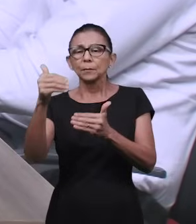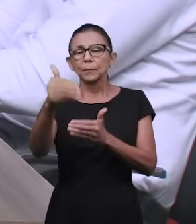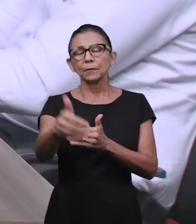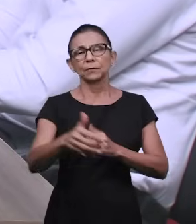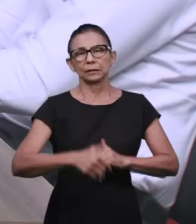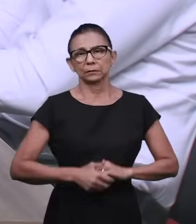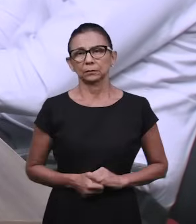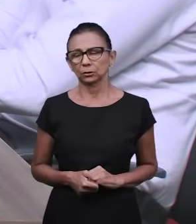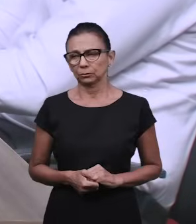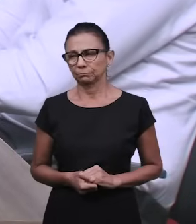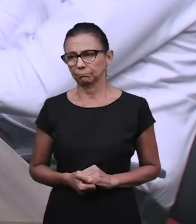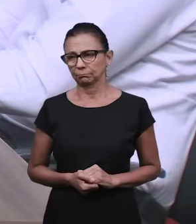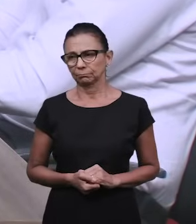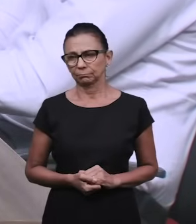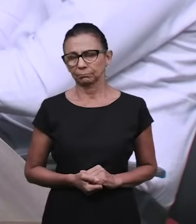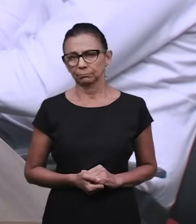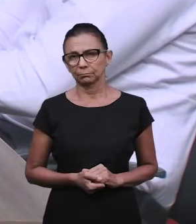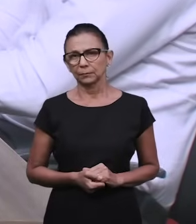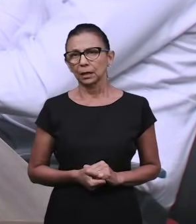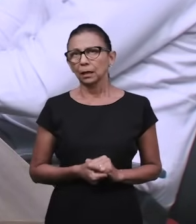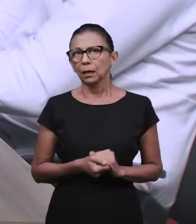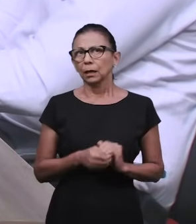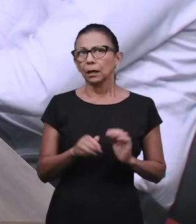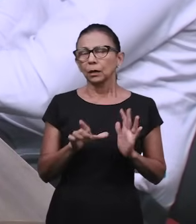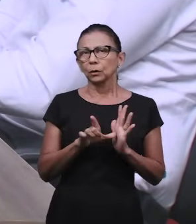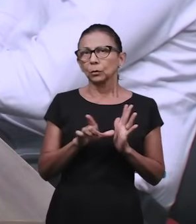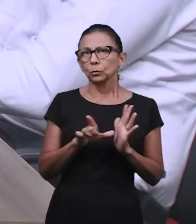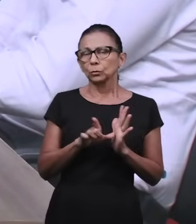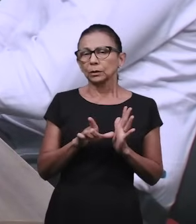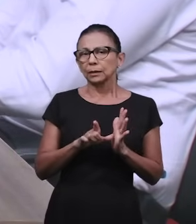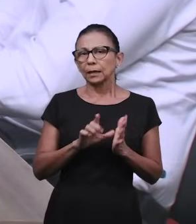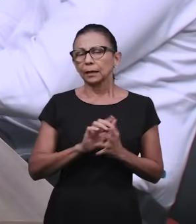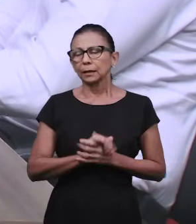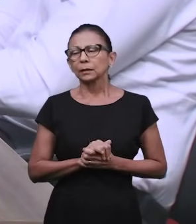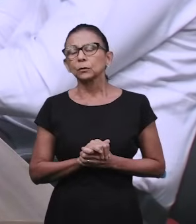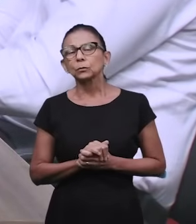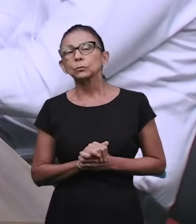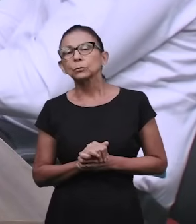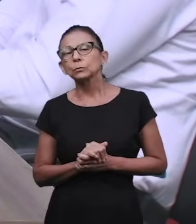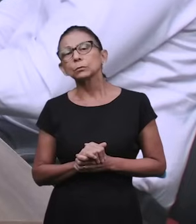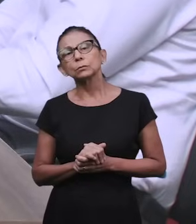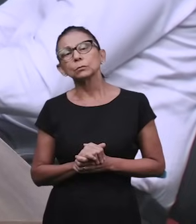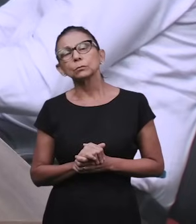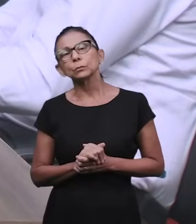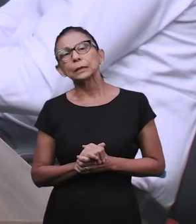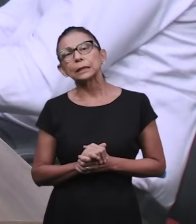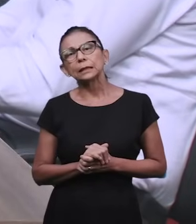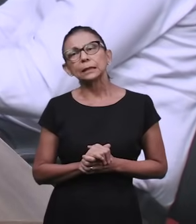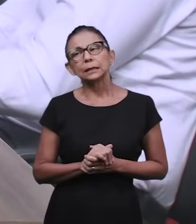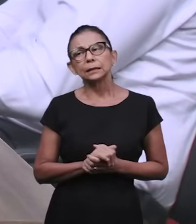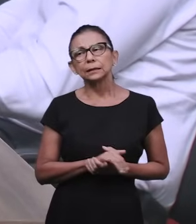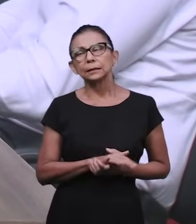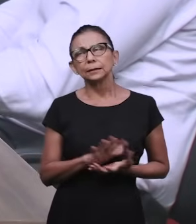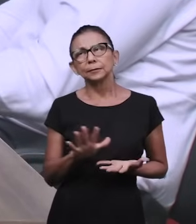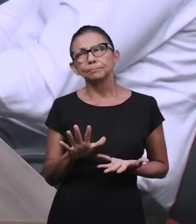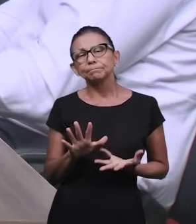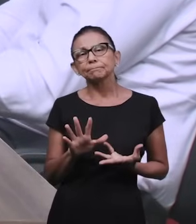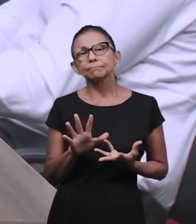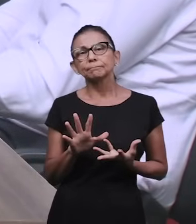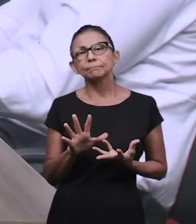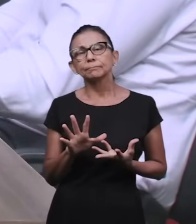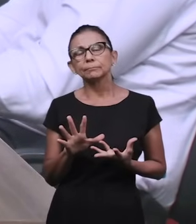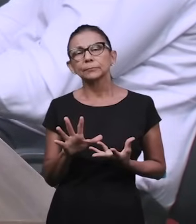proporcionou esse entendimento, esse resgate? Bom, a partir dessa relação